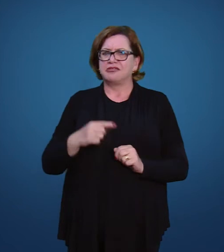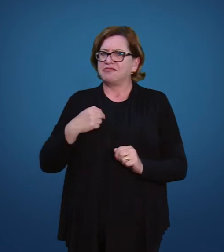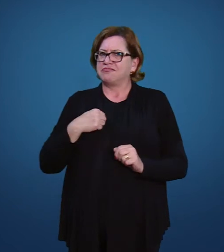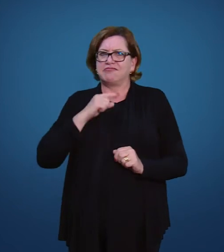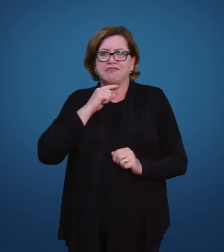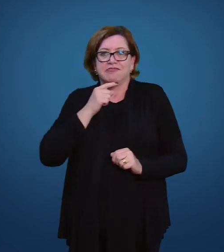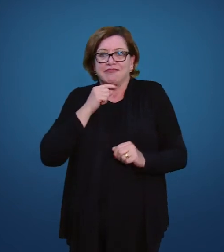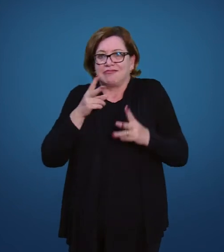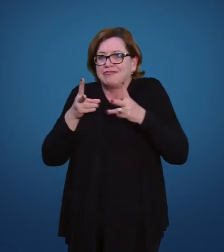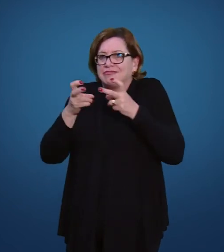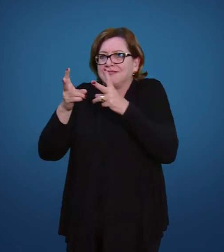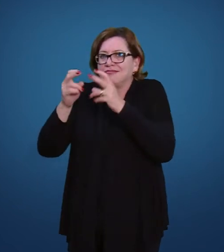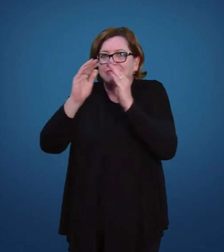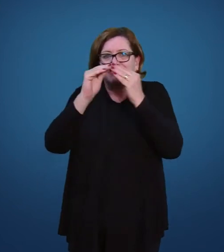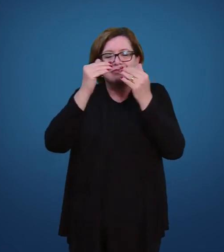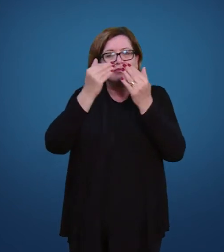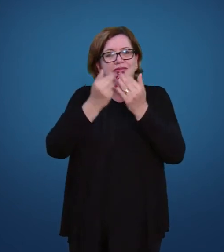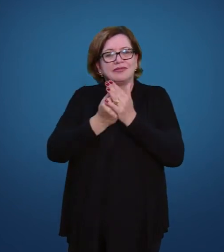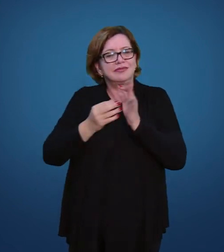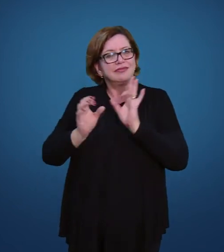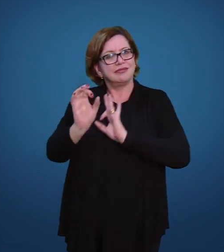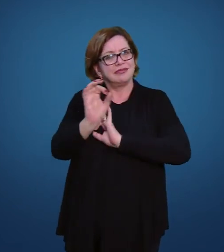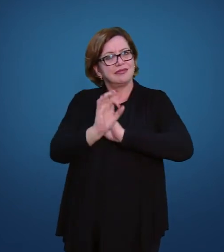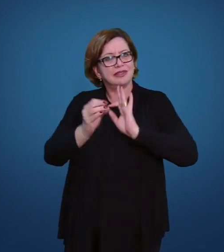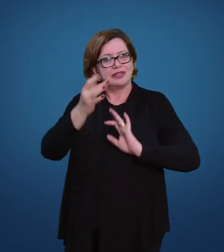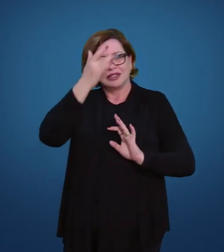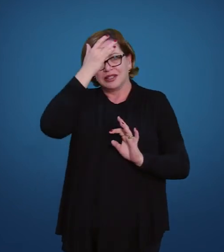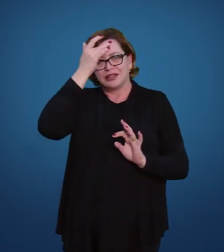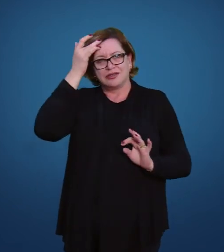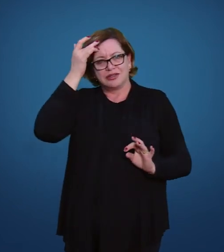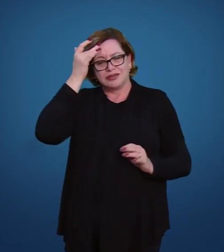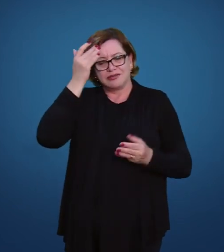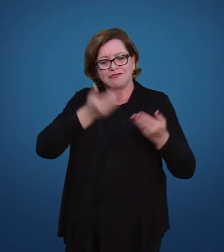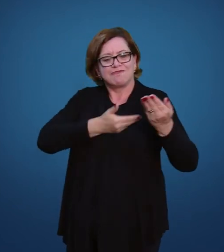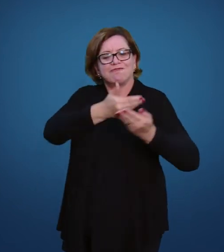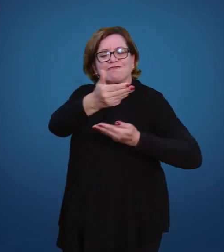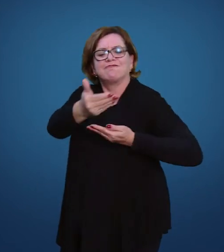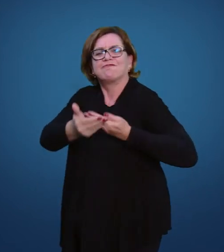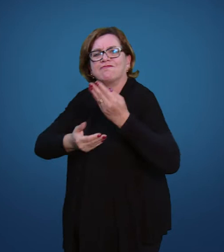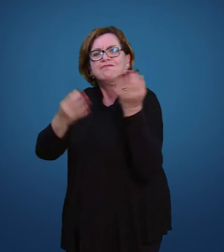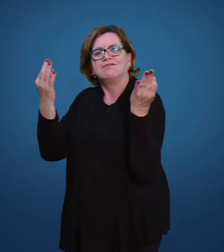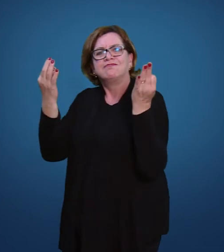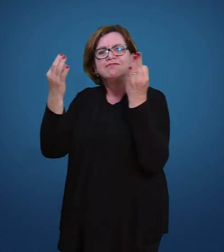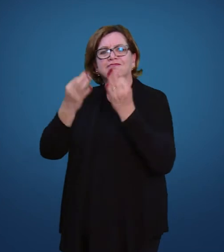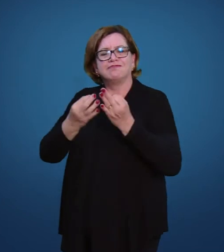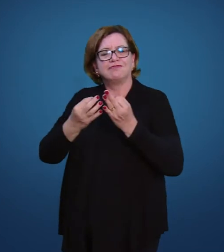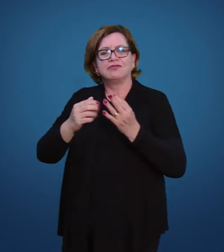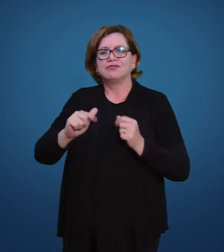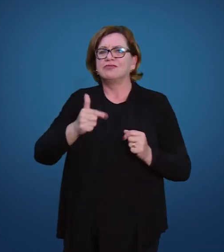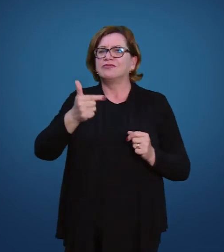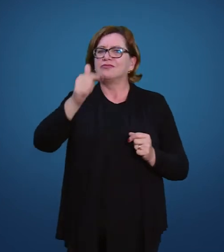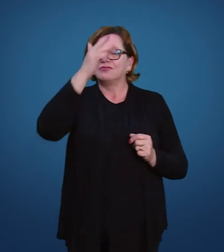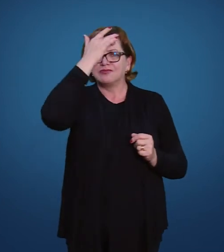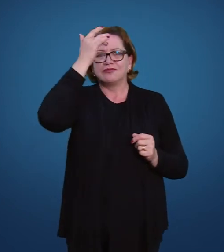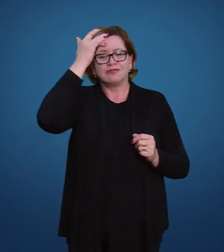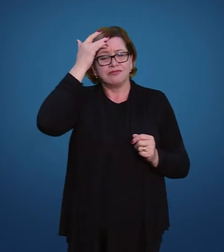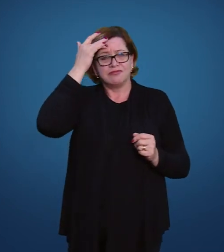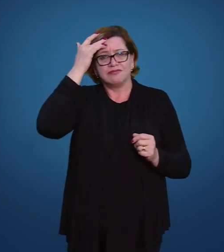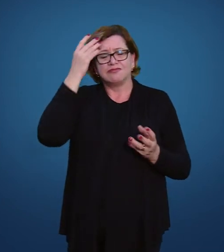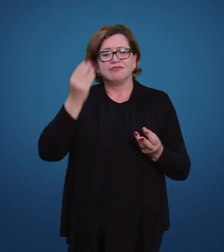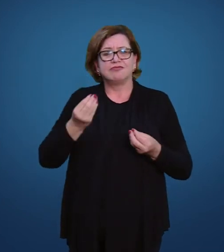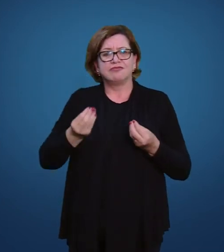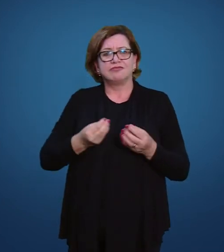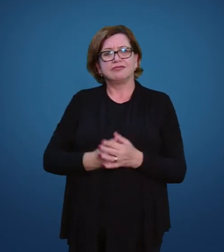a escola preparando as pessoas para viver relações saudáveis consigo mesmo, com os